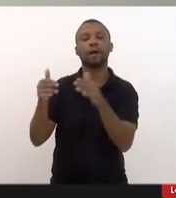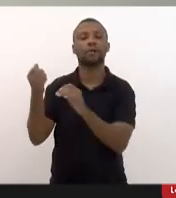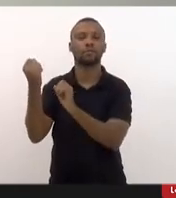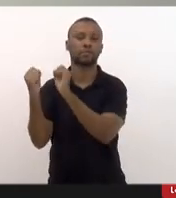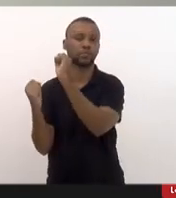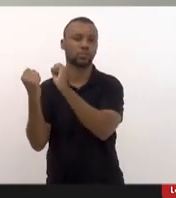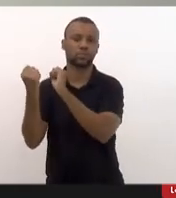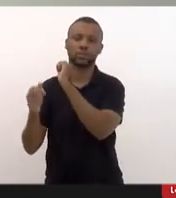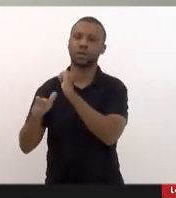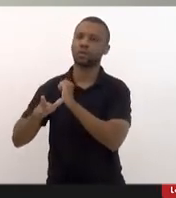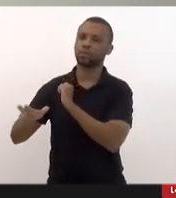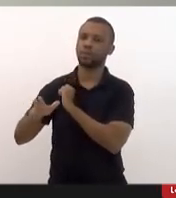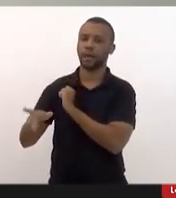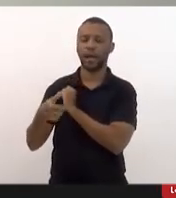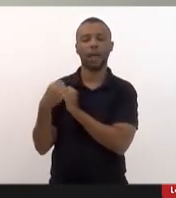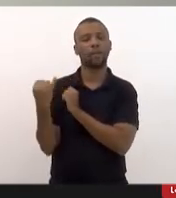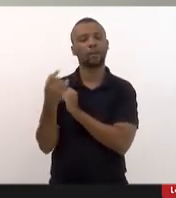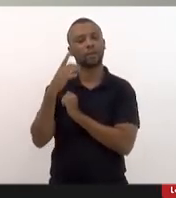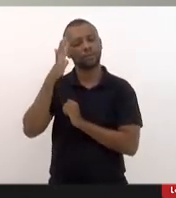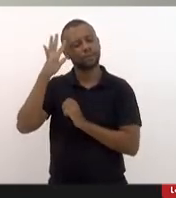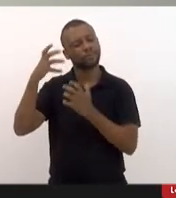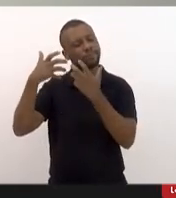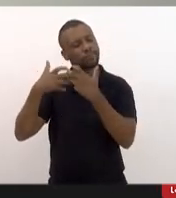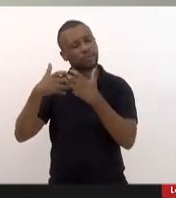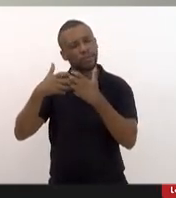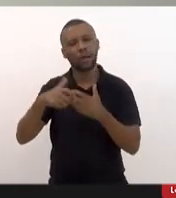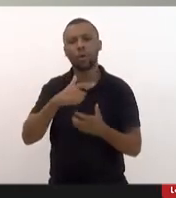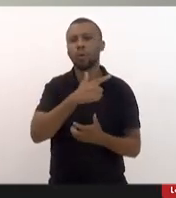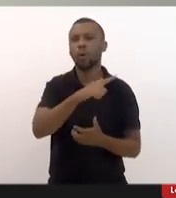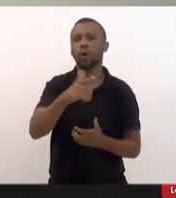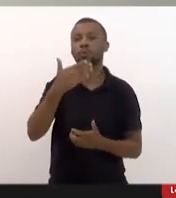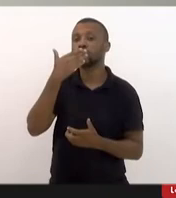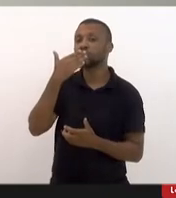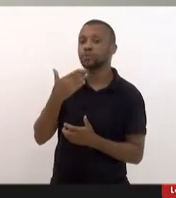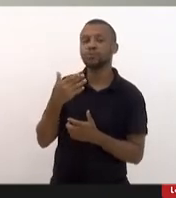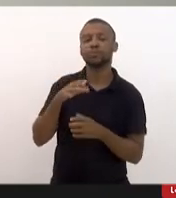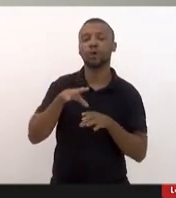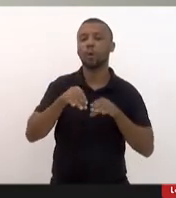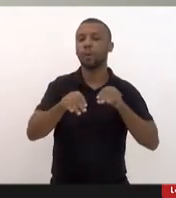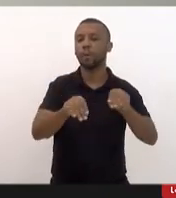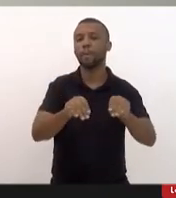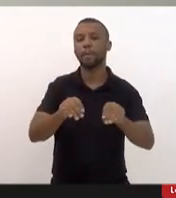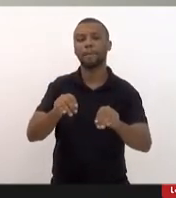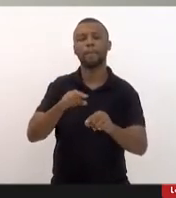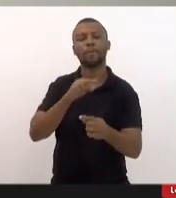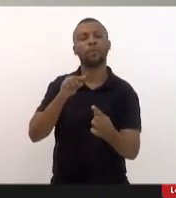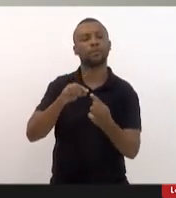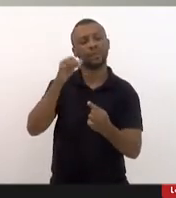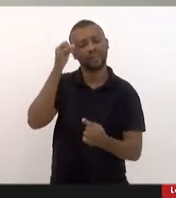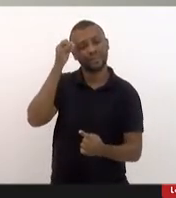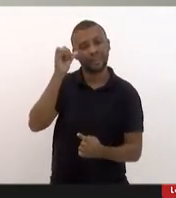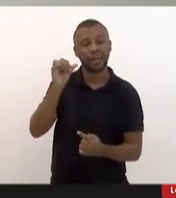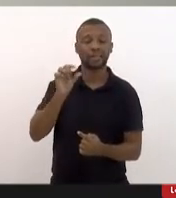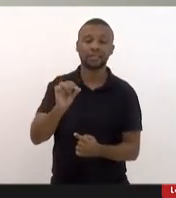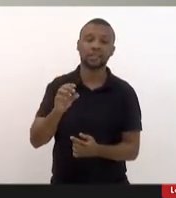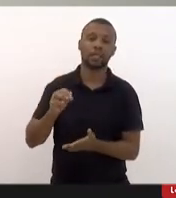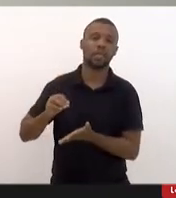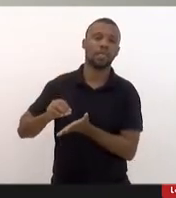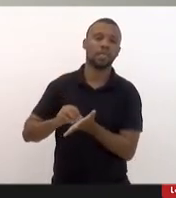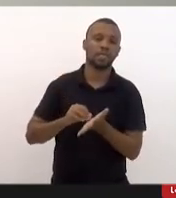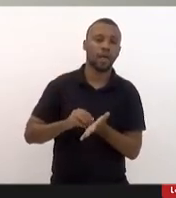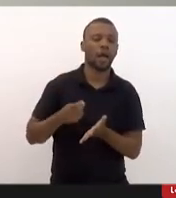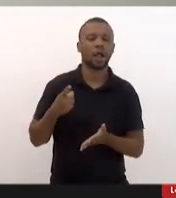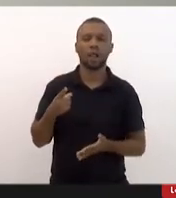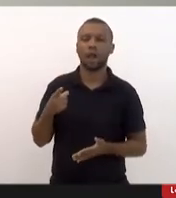que essa região seja pensada também com outro tipo de ocupação, para que a gente evite a necessidade de longos